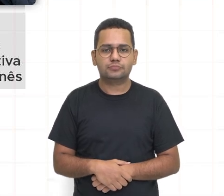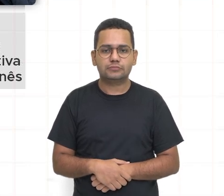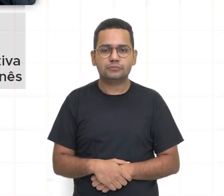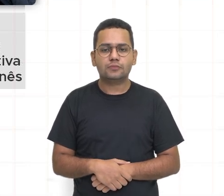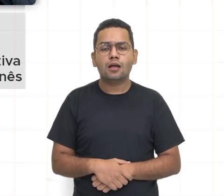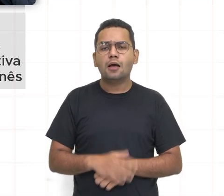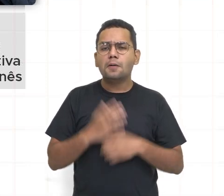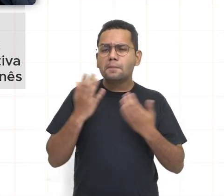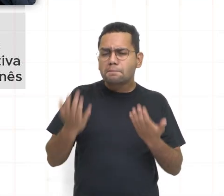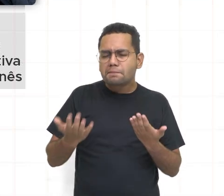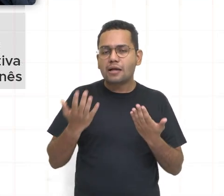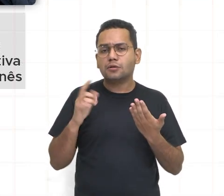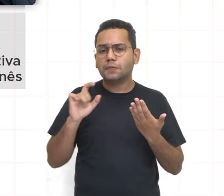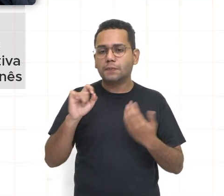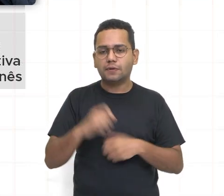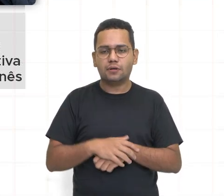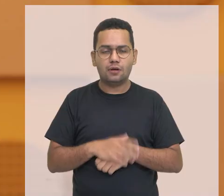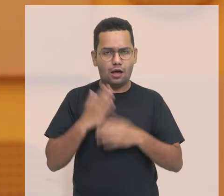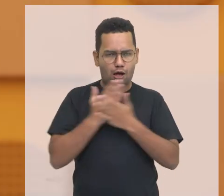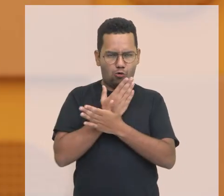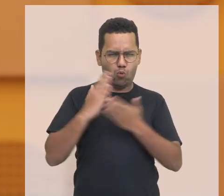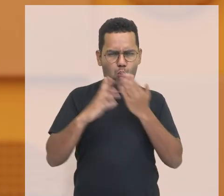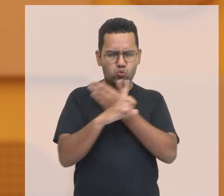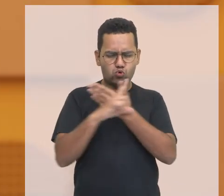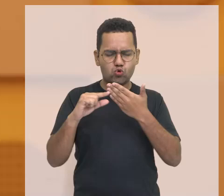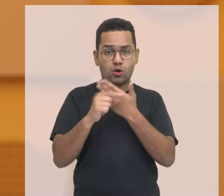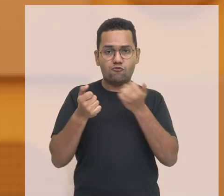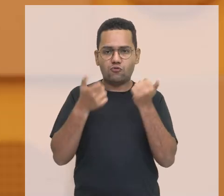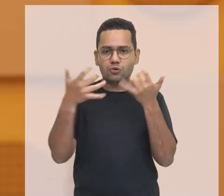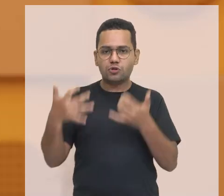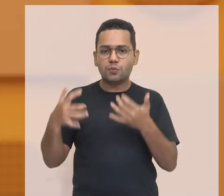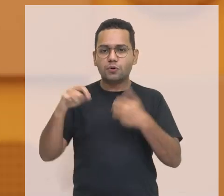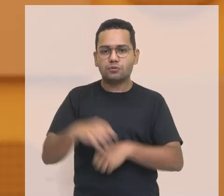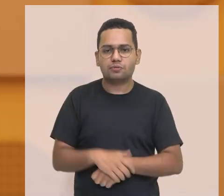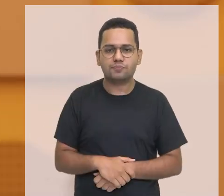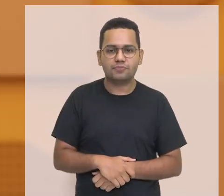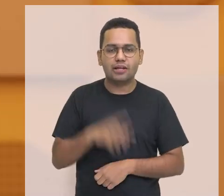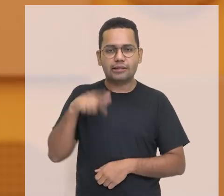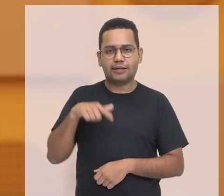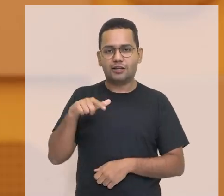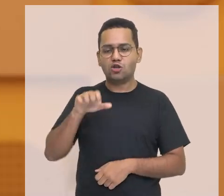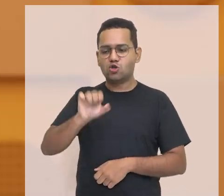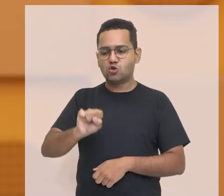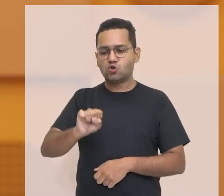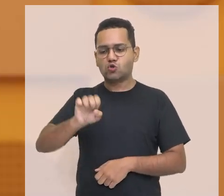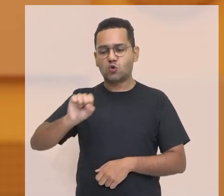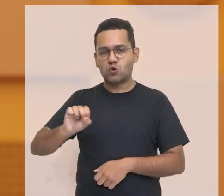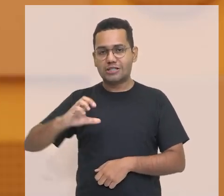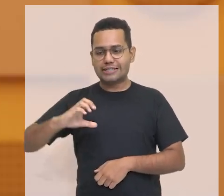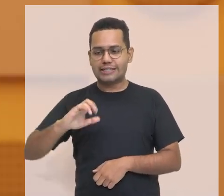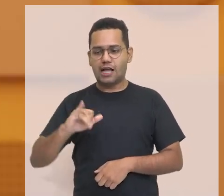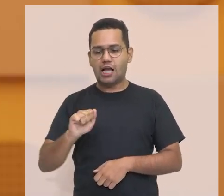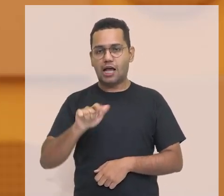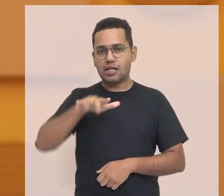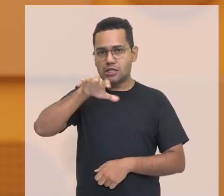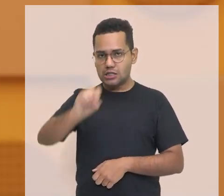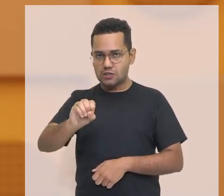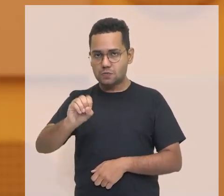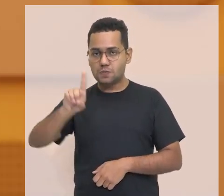especialistas, o início do que muitos especialistas vão chamar de socialismo de mercado. Não é um